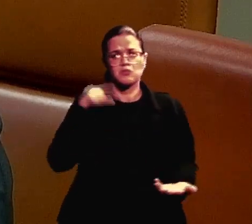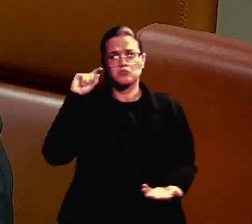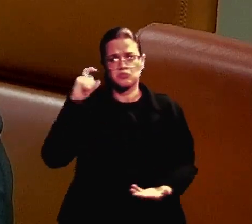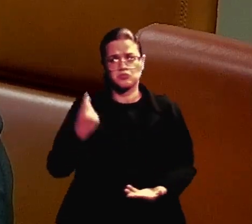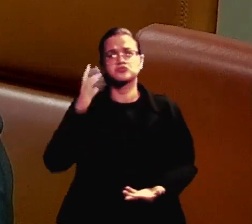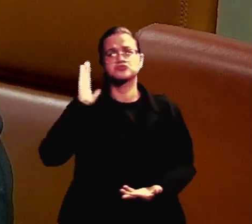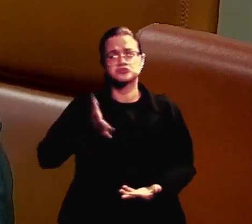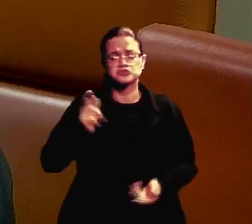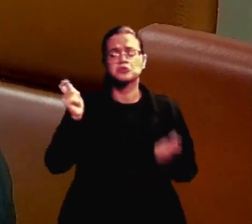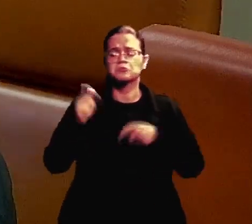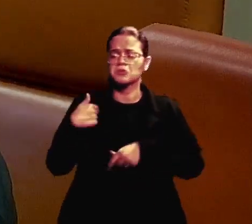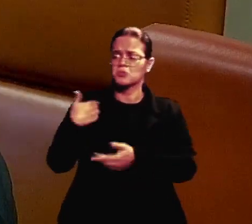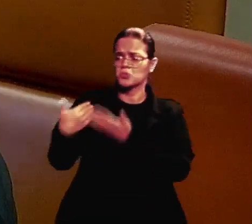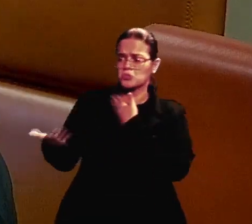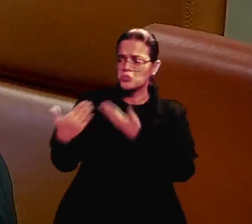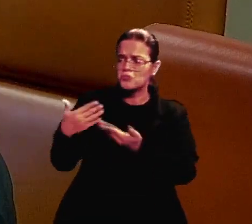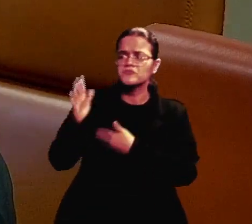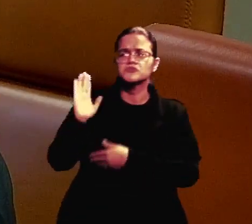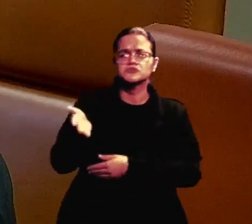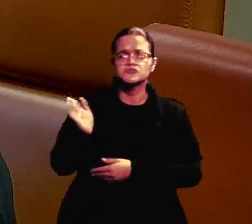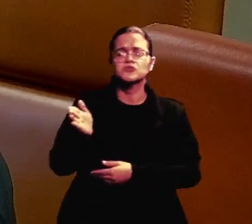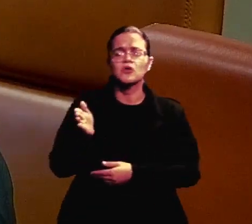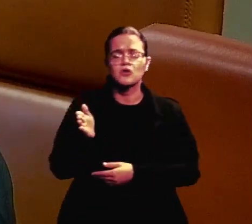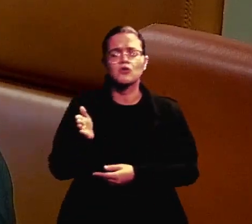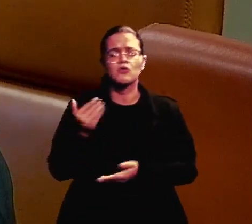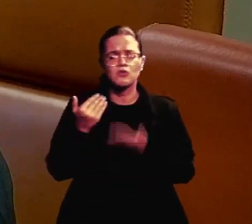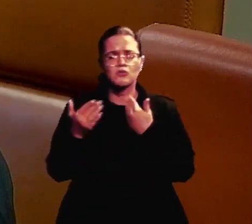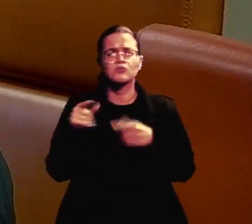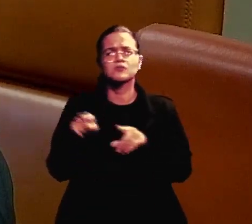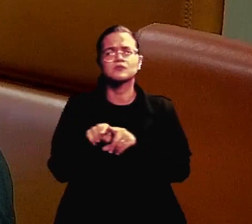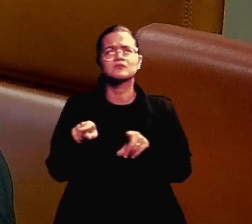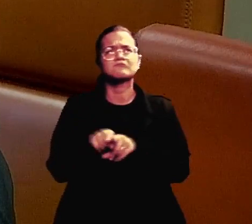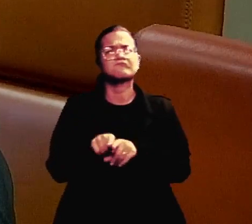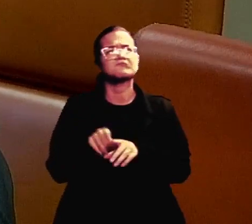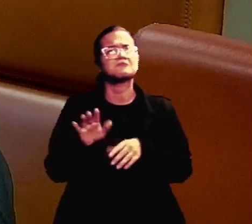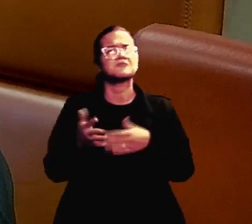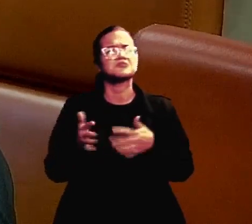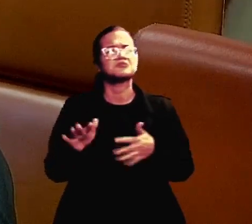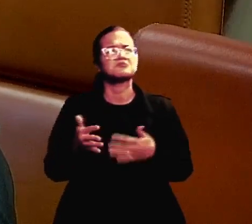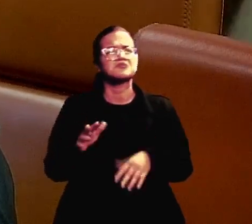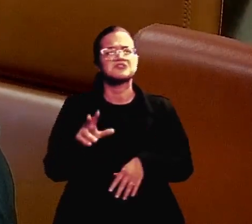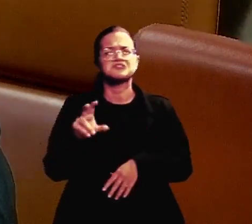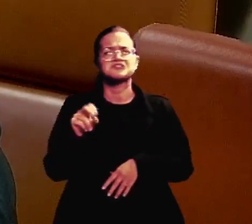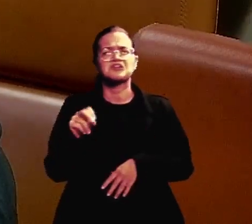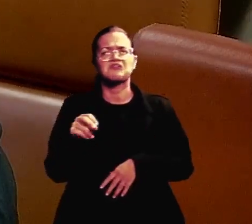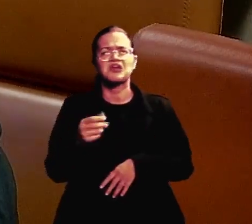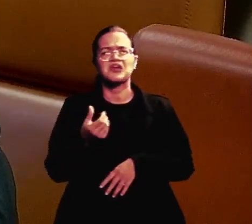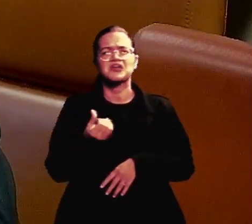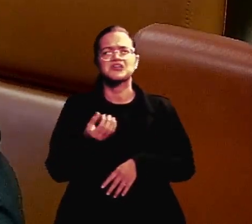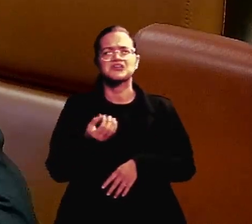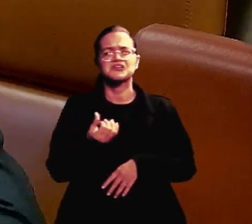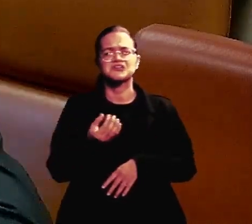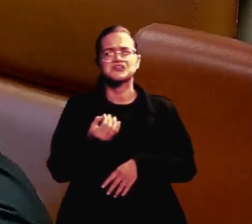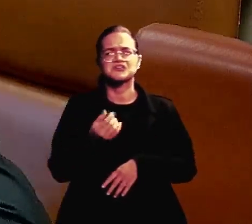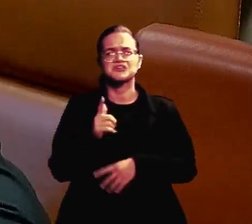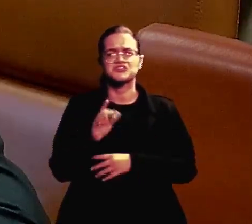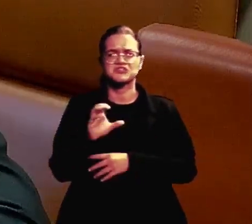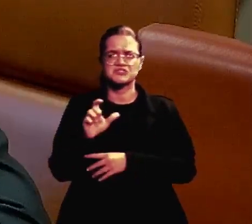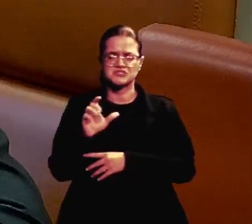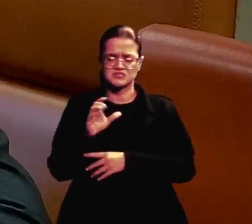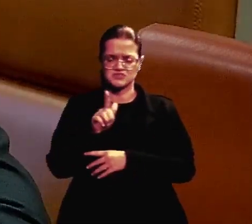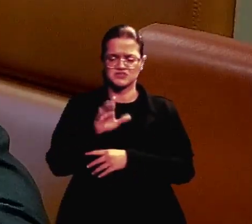tive a oportunidade de conversar, vereador Mauro Rubens, bem com uns 50, 60